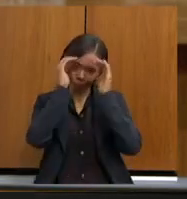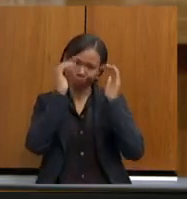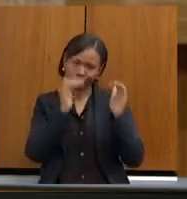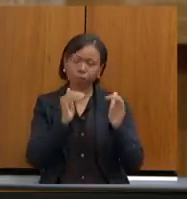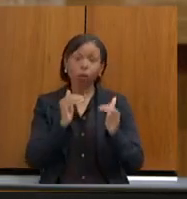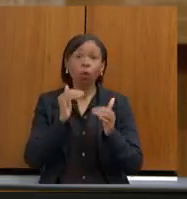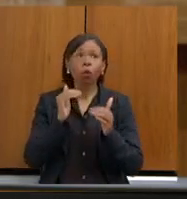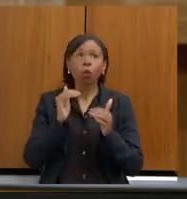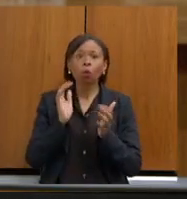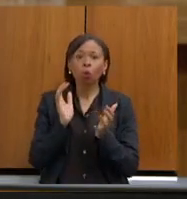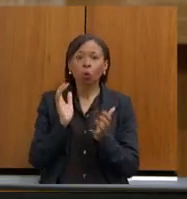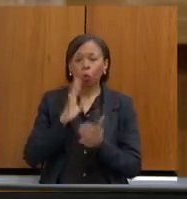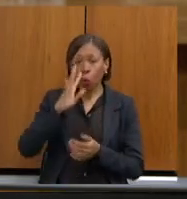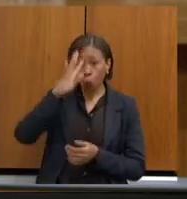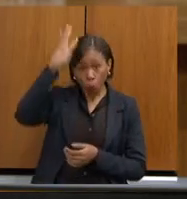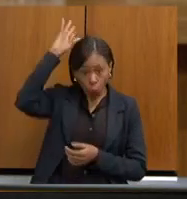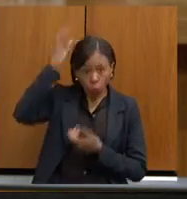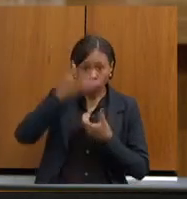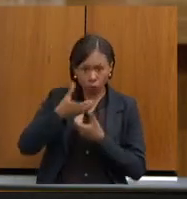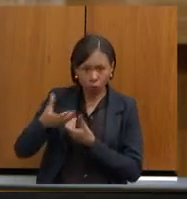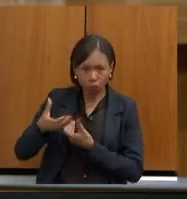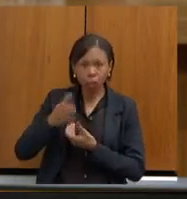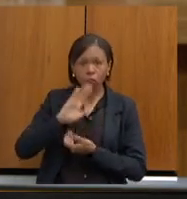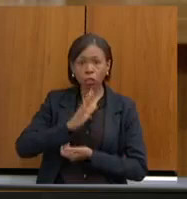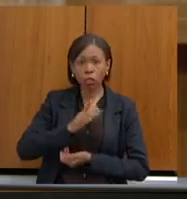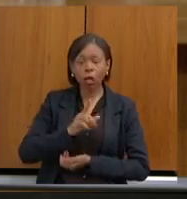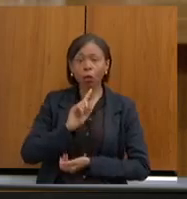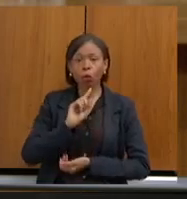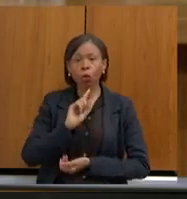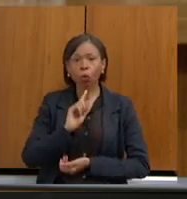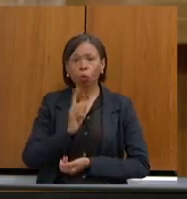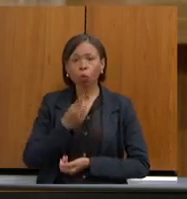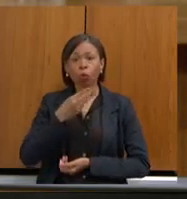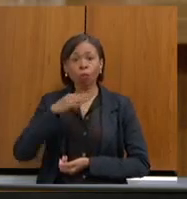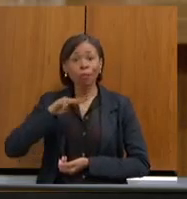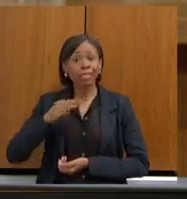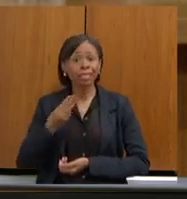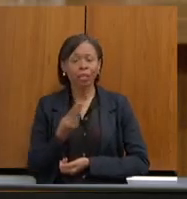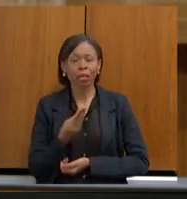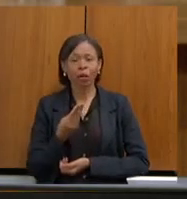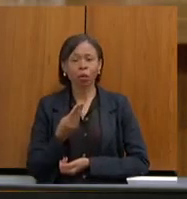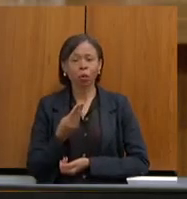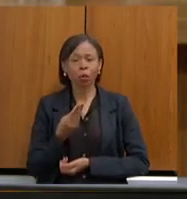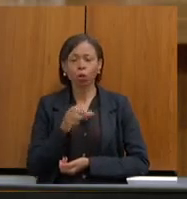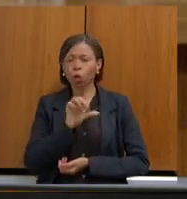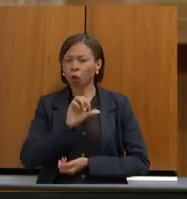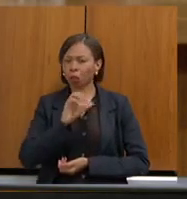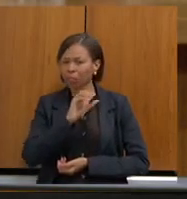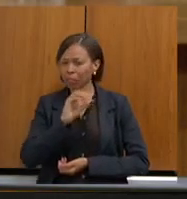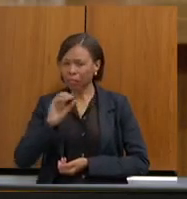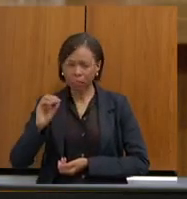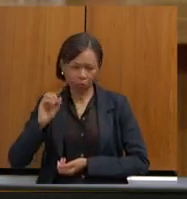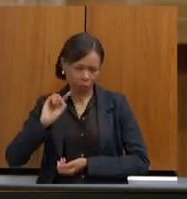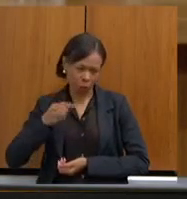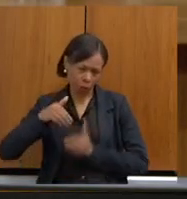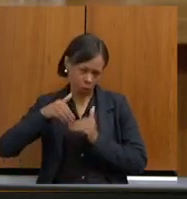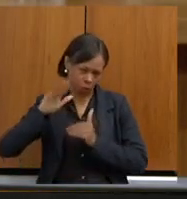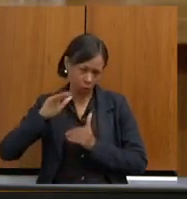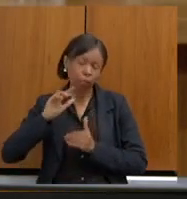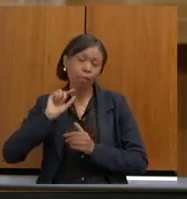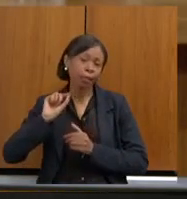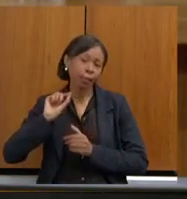o executou nesse ano um milhão 970.000 reais no que se refere à férias-prêmio nós não